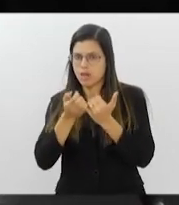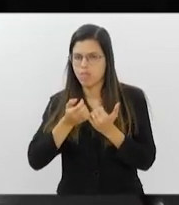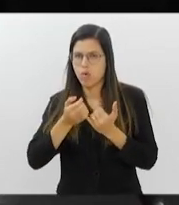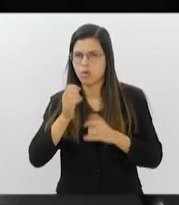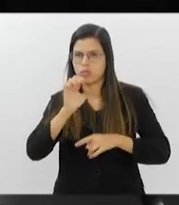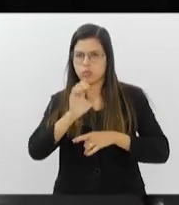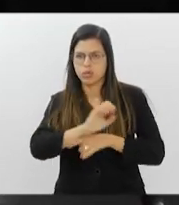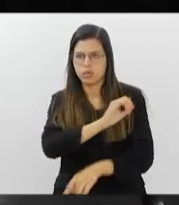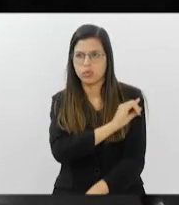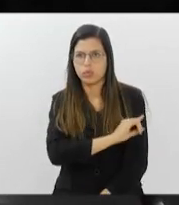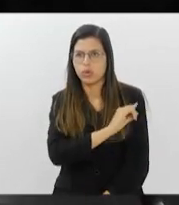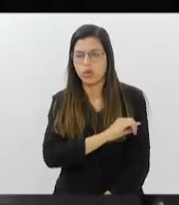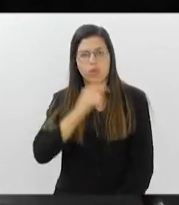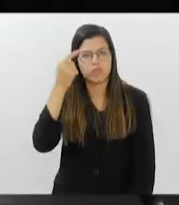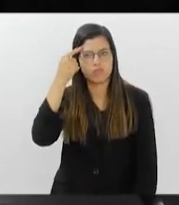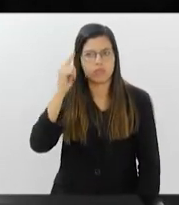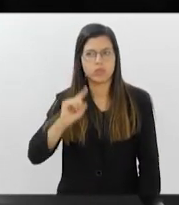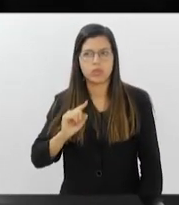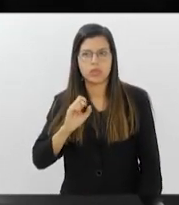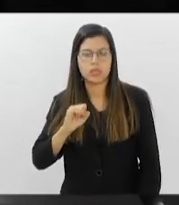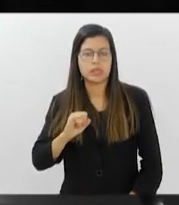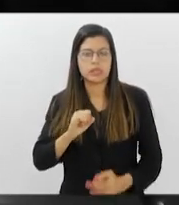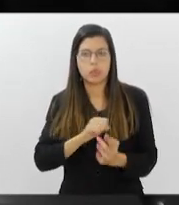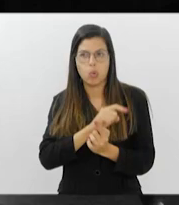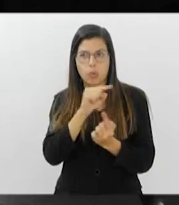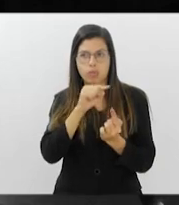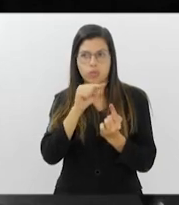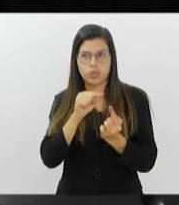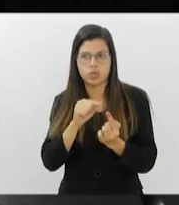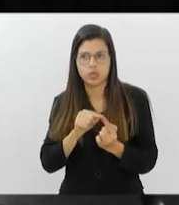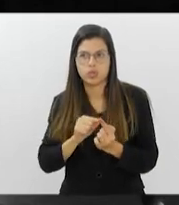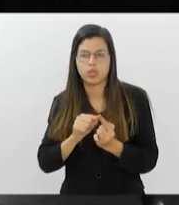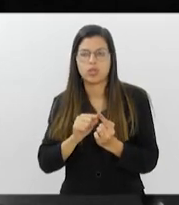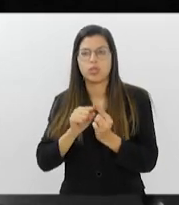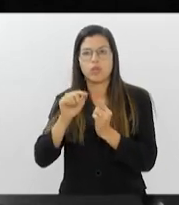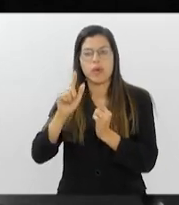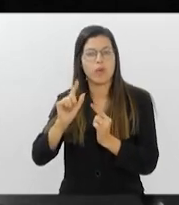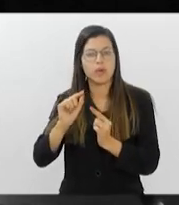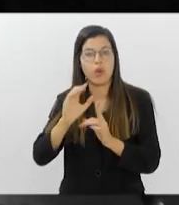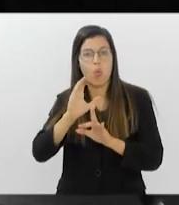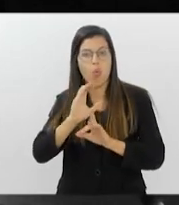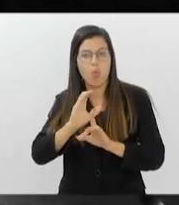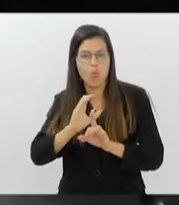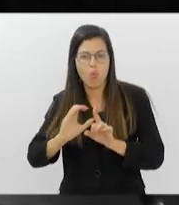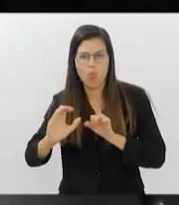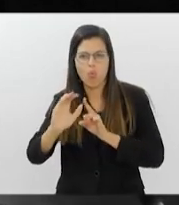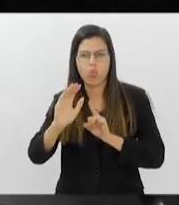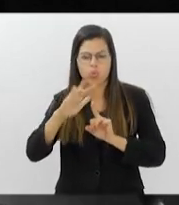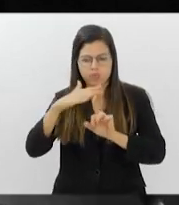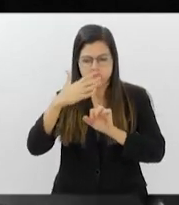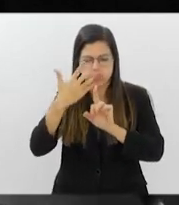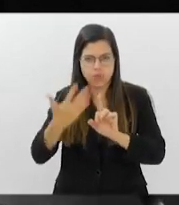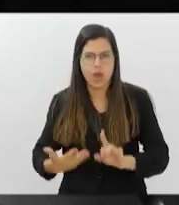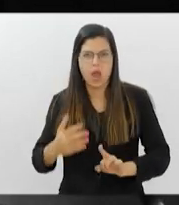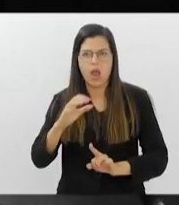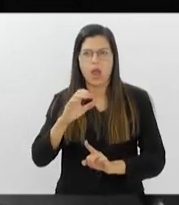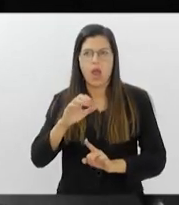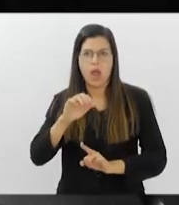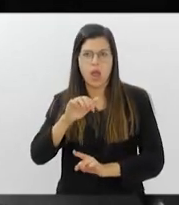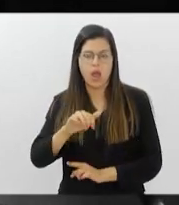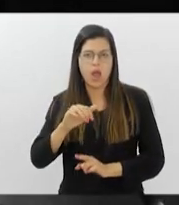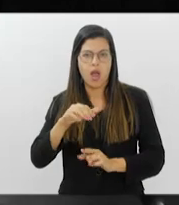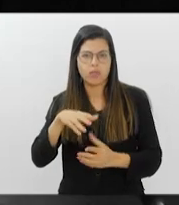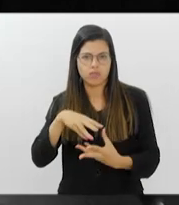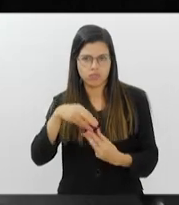caso, o intuito do deputado Atila Nunes foi declarar o culto a Exu, porque, geralmente, quando nós declaramos a